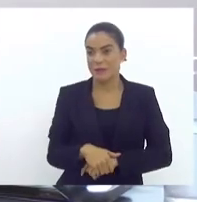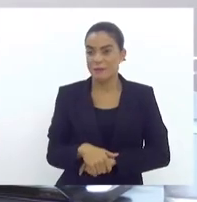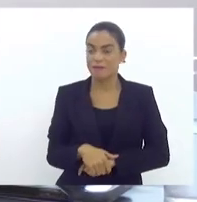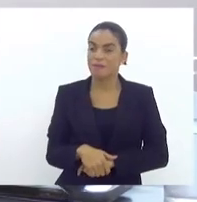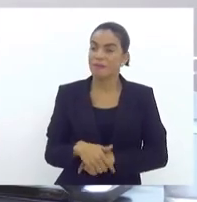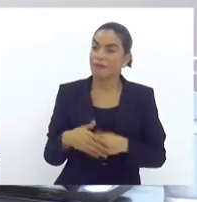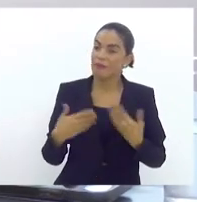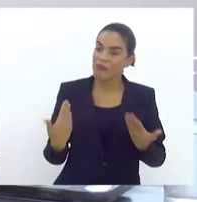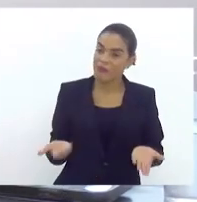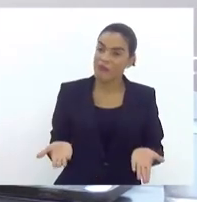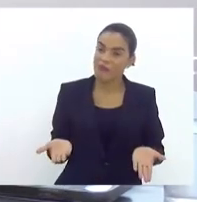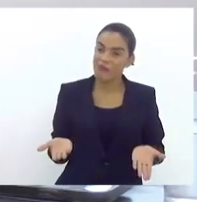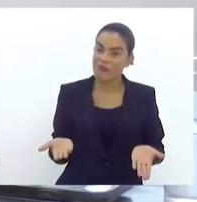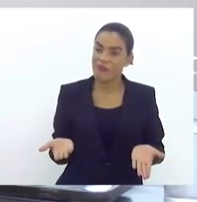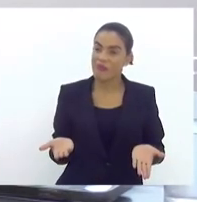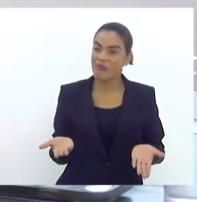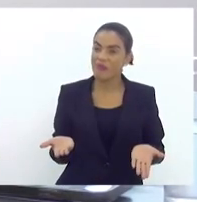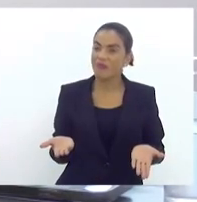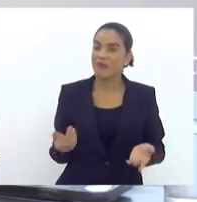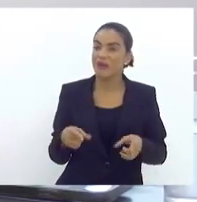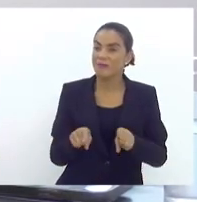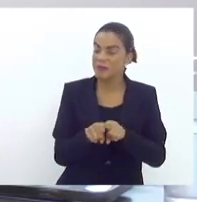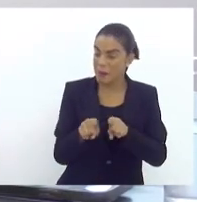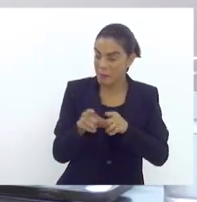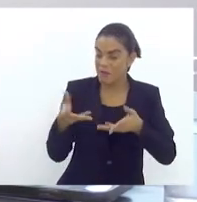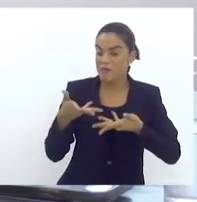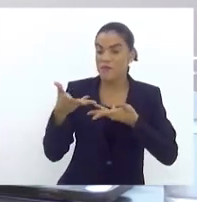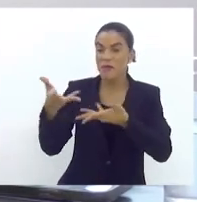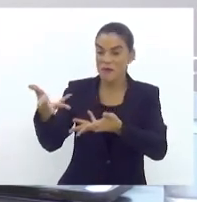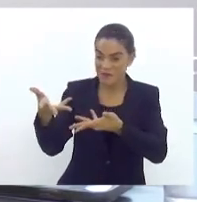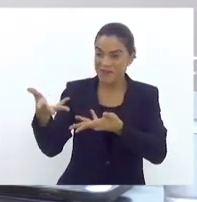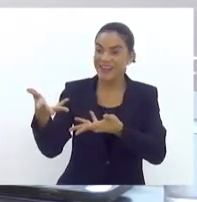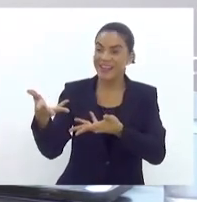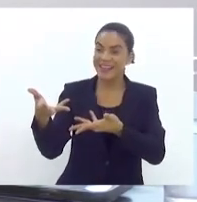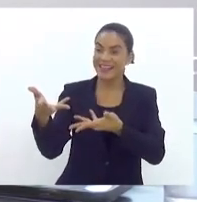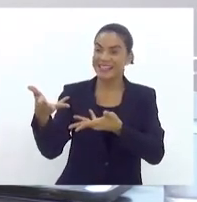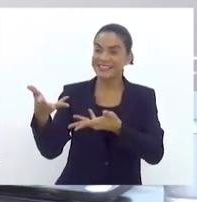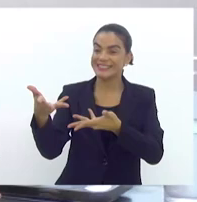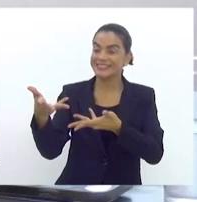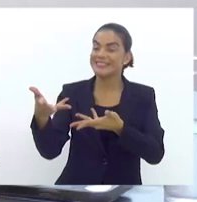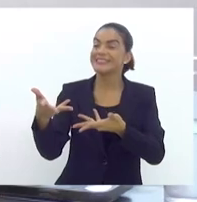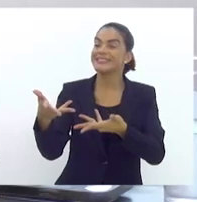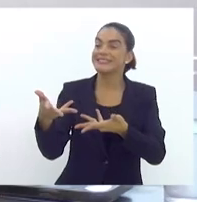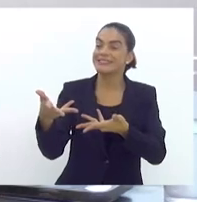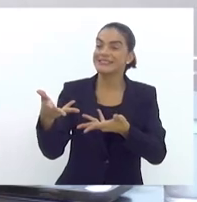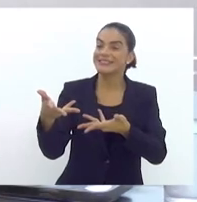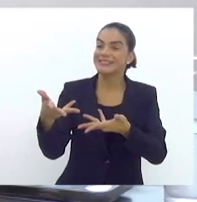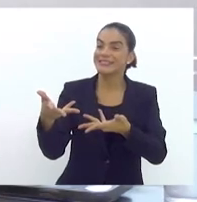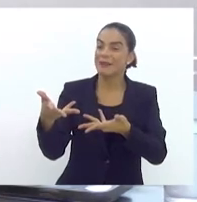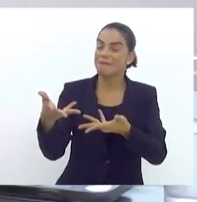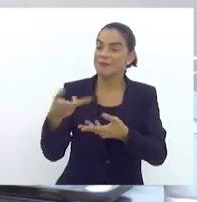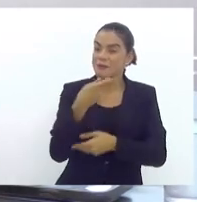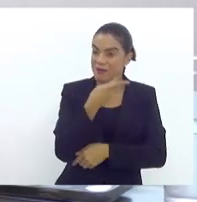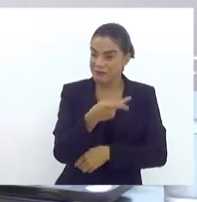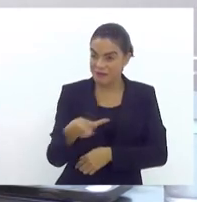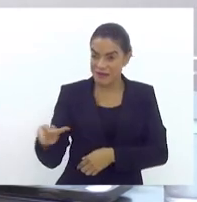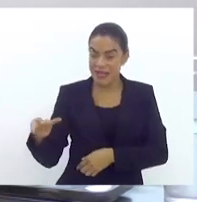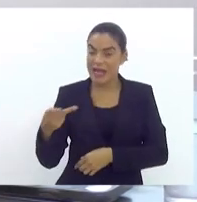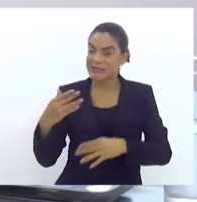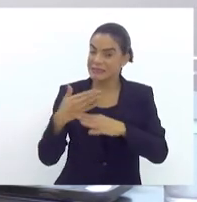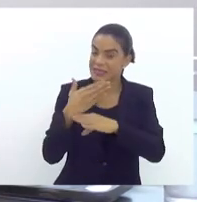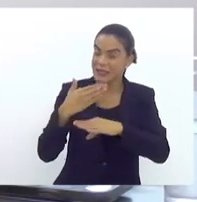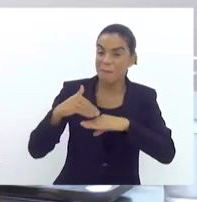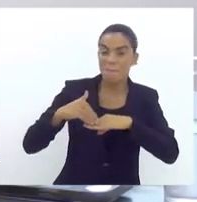então e acabei sendo convidada Acabei sendo convidada para ir visitar a cidade mais